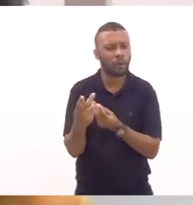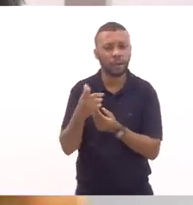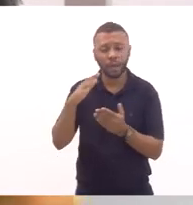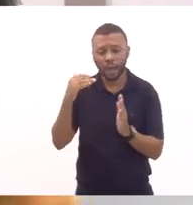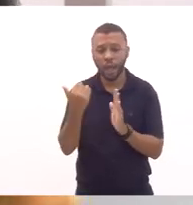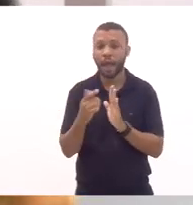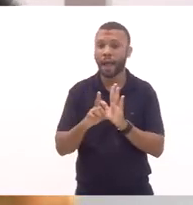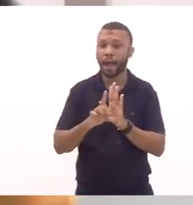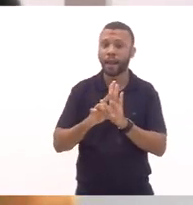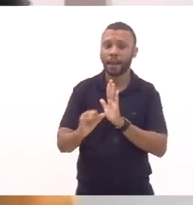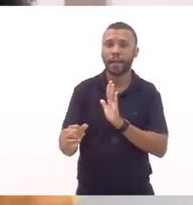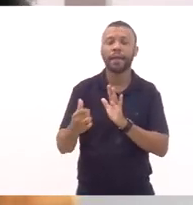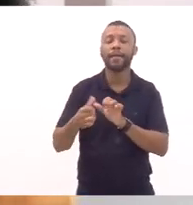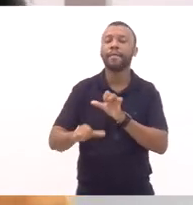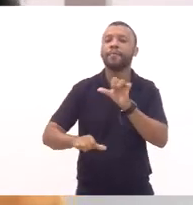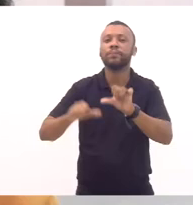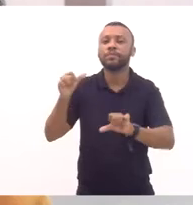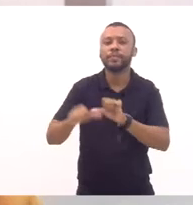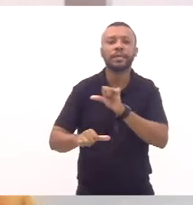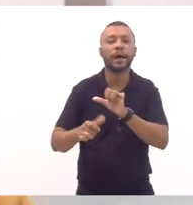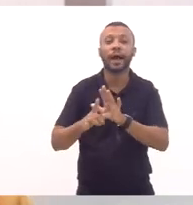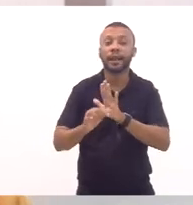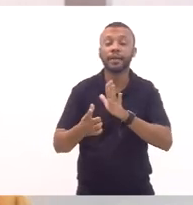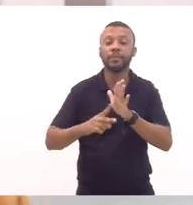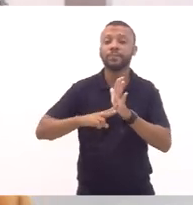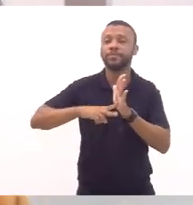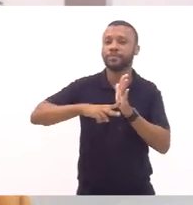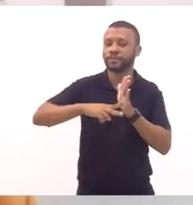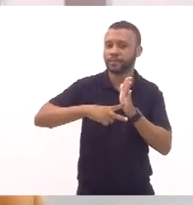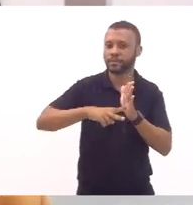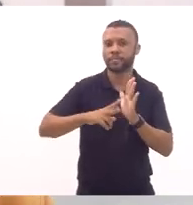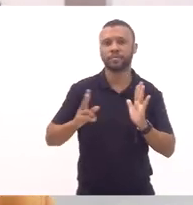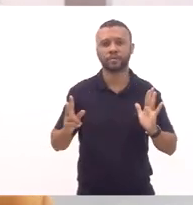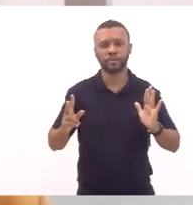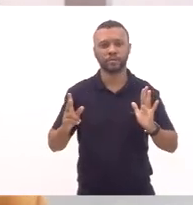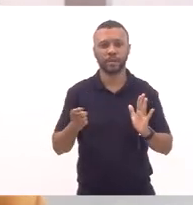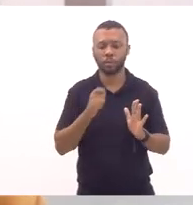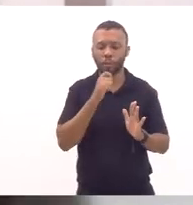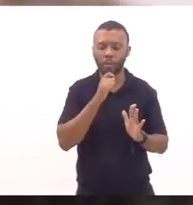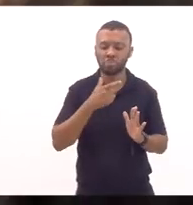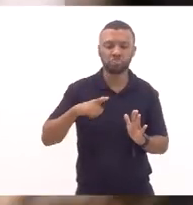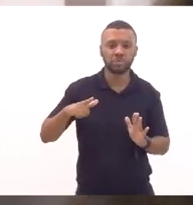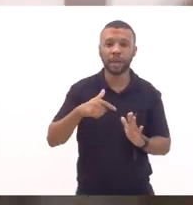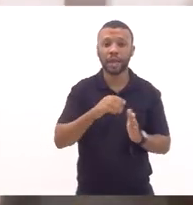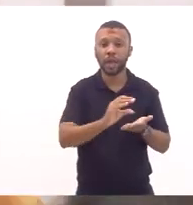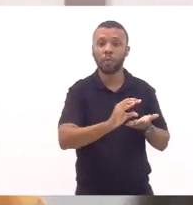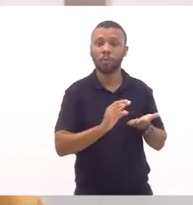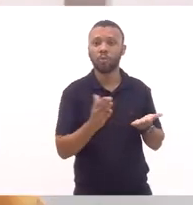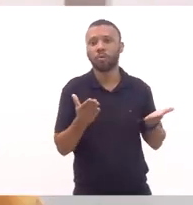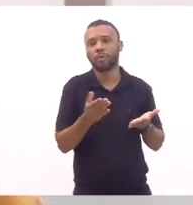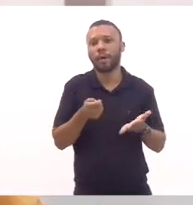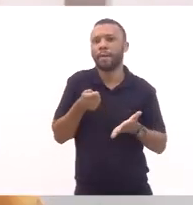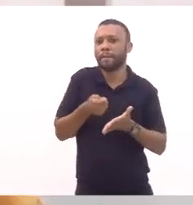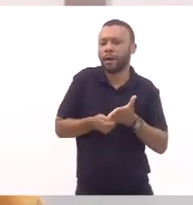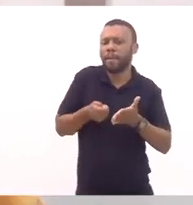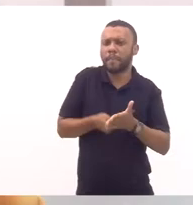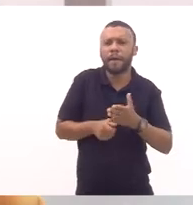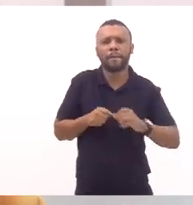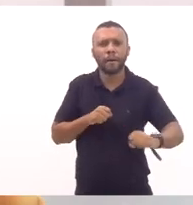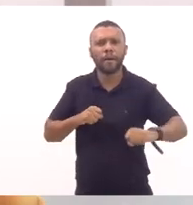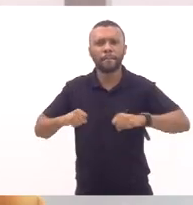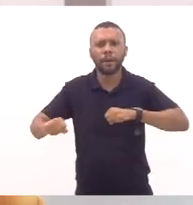mudada, a lei dos sindicatos foi mudada. Ele não tem recurso hoje para poder lutar. Então, o